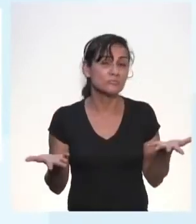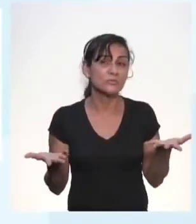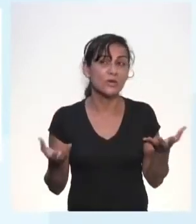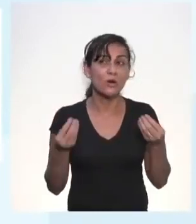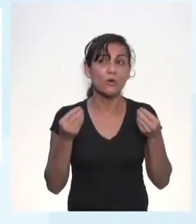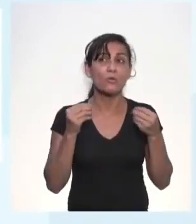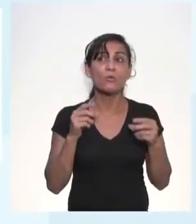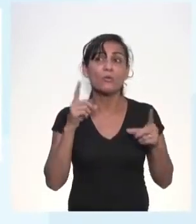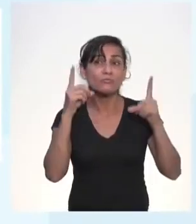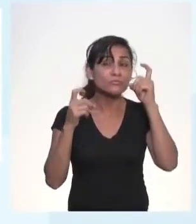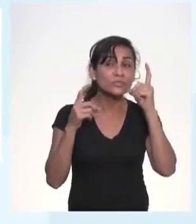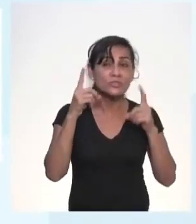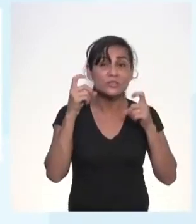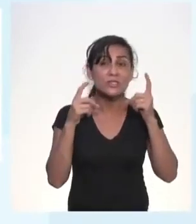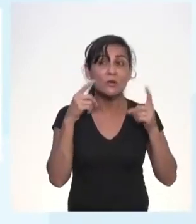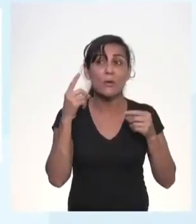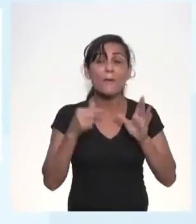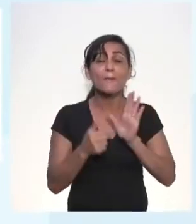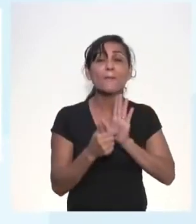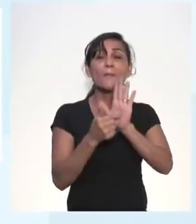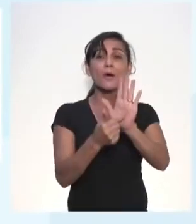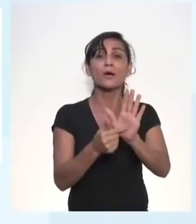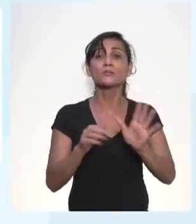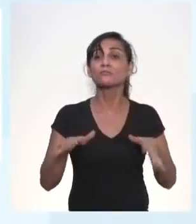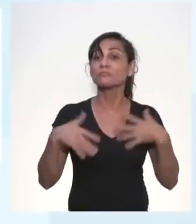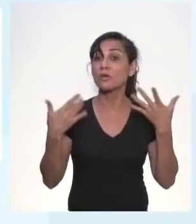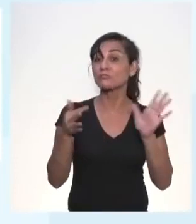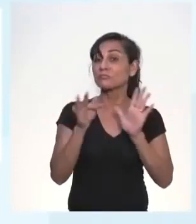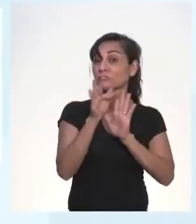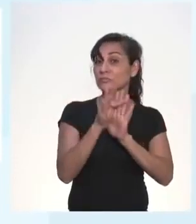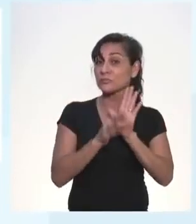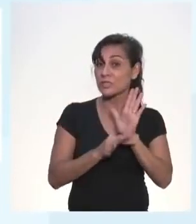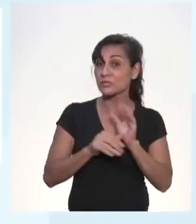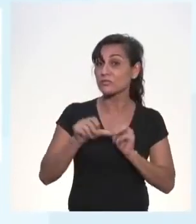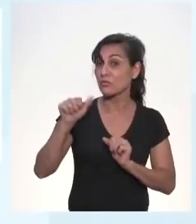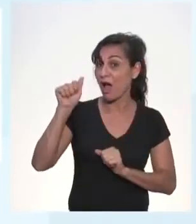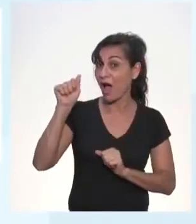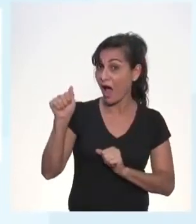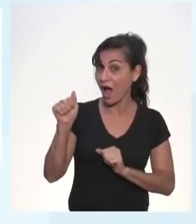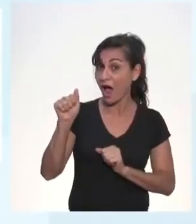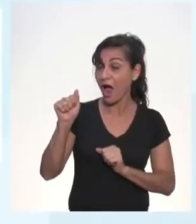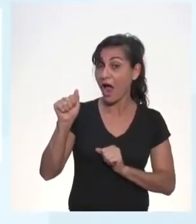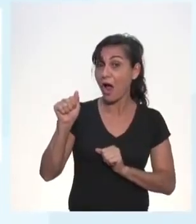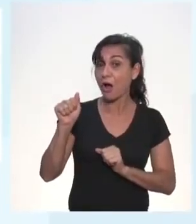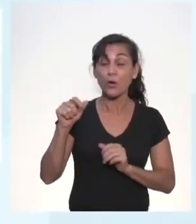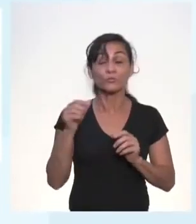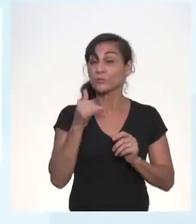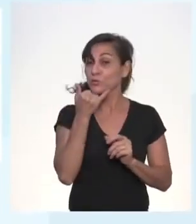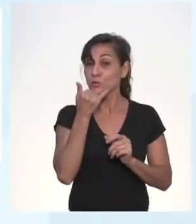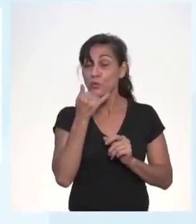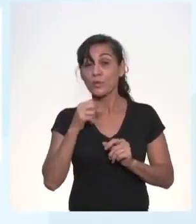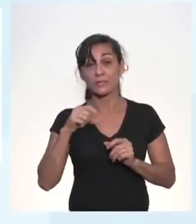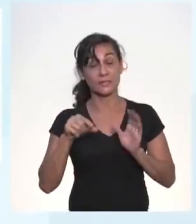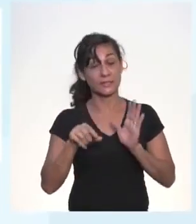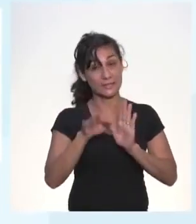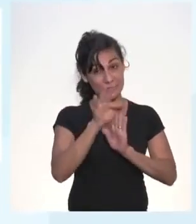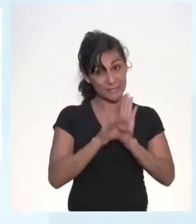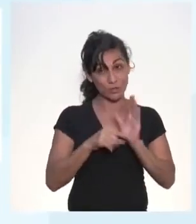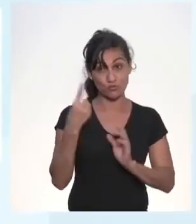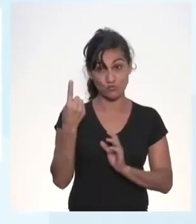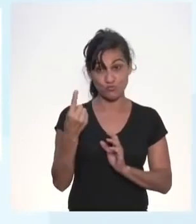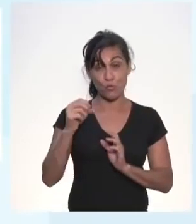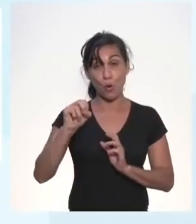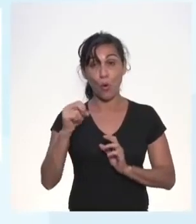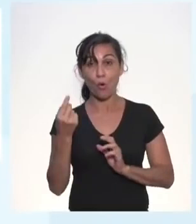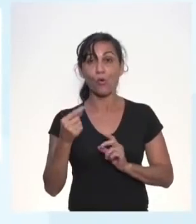ou a descrição apresenta maior expressividade? No texto A, ou no texto 1 ou no texto 2. E aí eu quero que